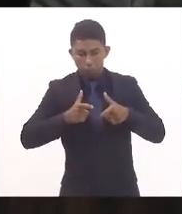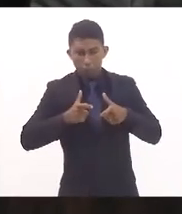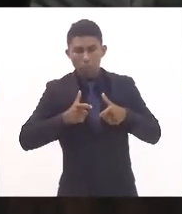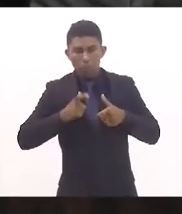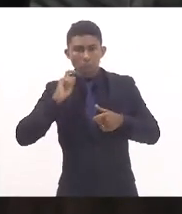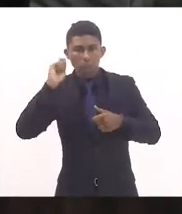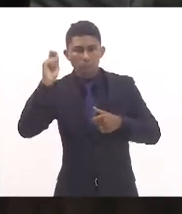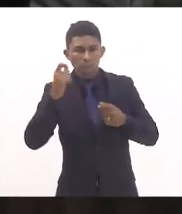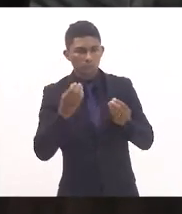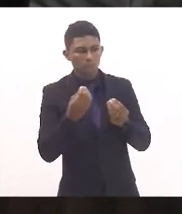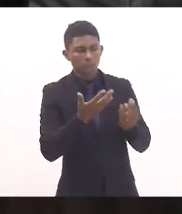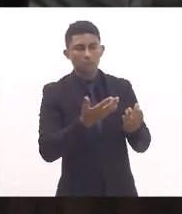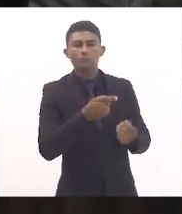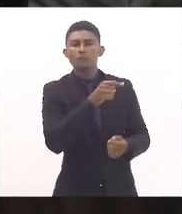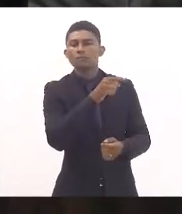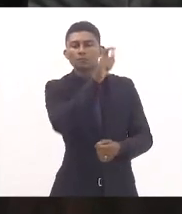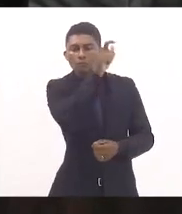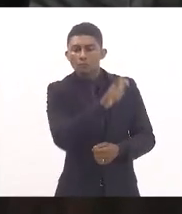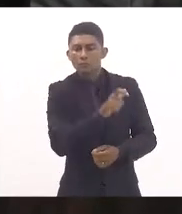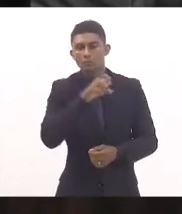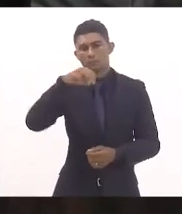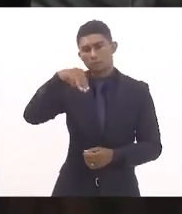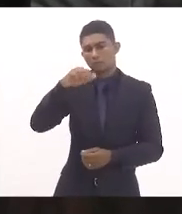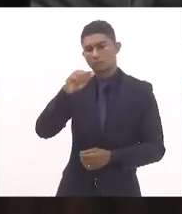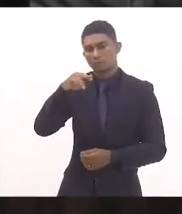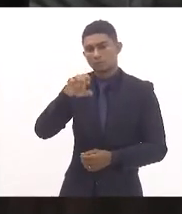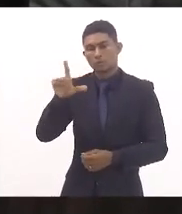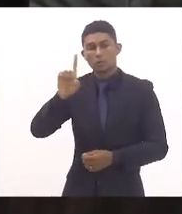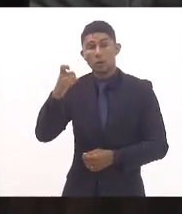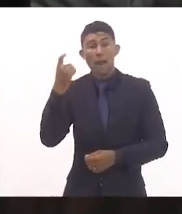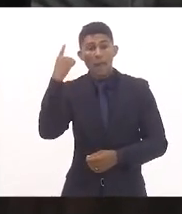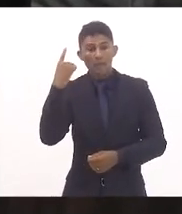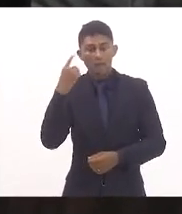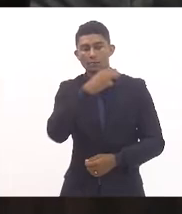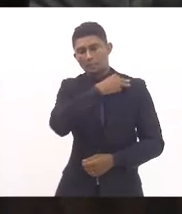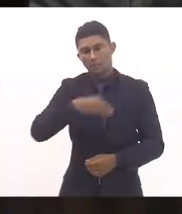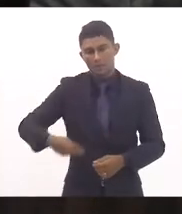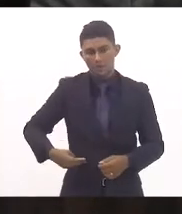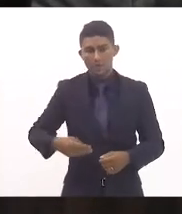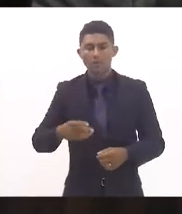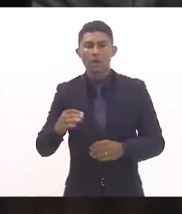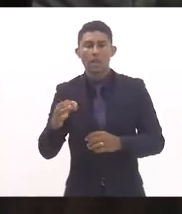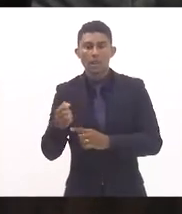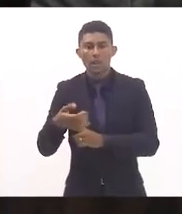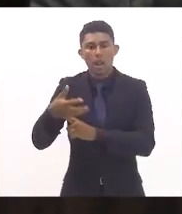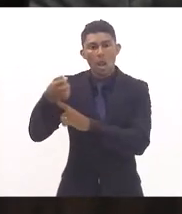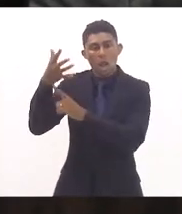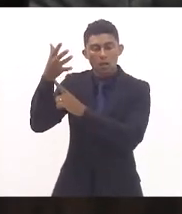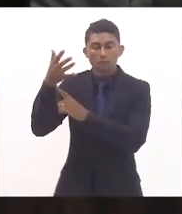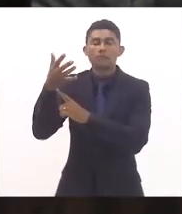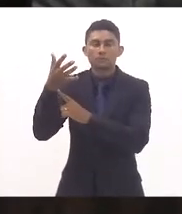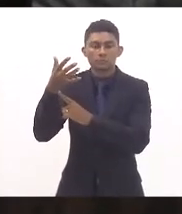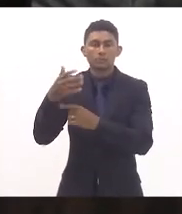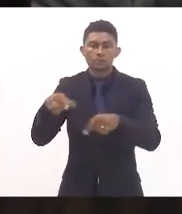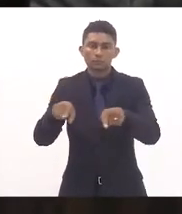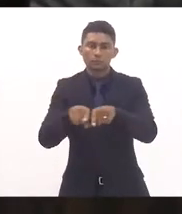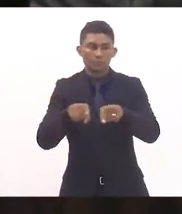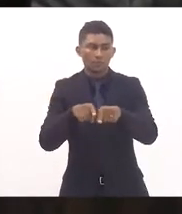Heitor, ex-ministro da Ciência e Tecnologia, Ensino Superior do Governo de Portugal.